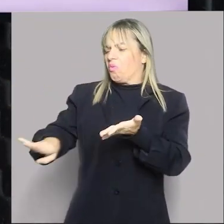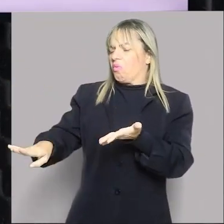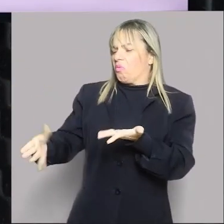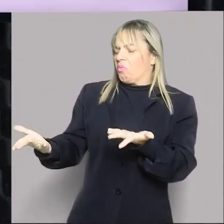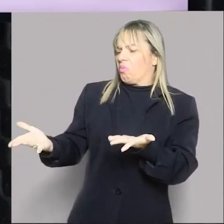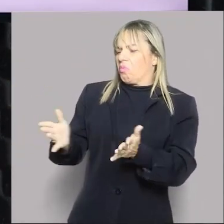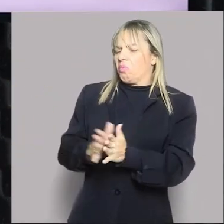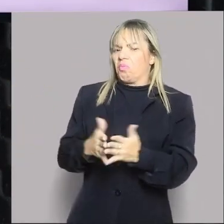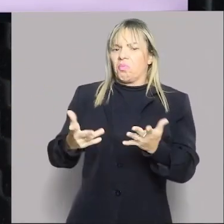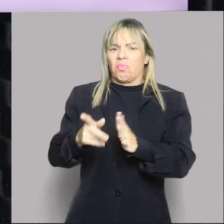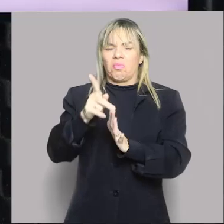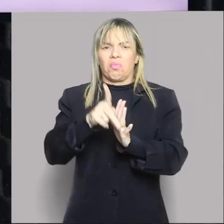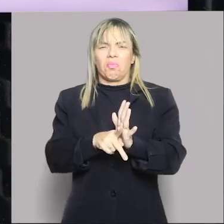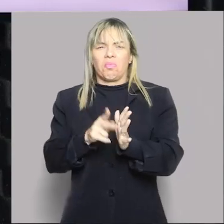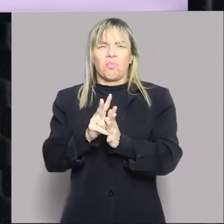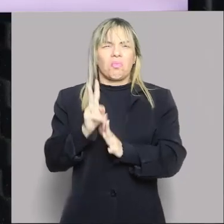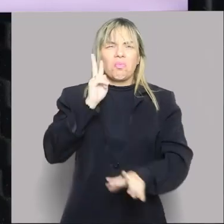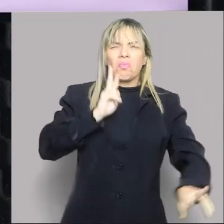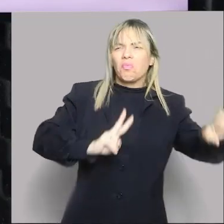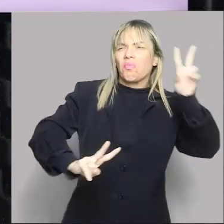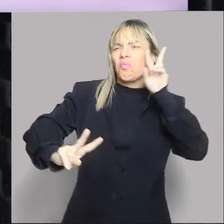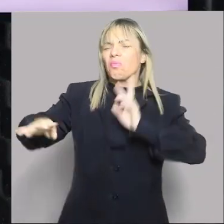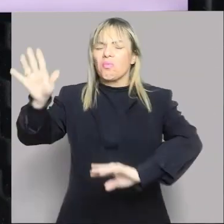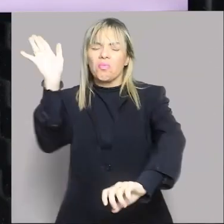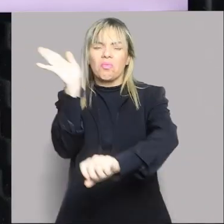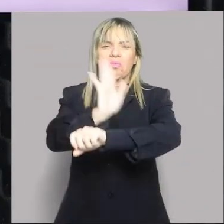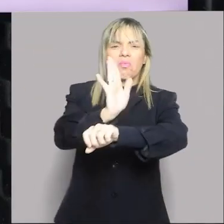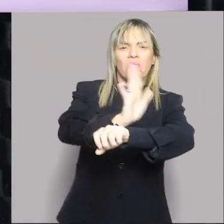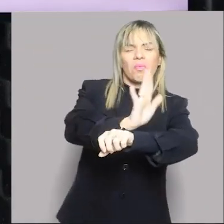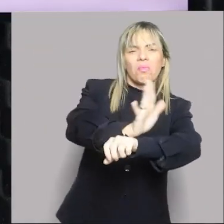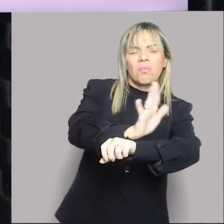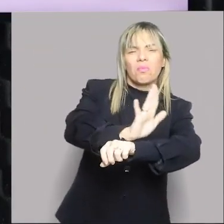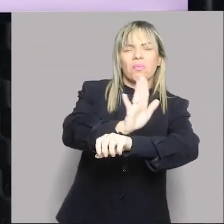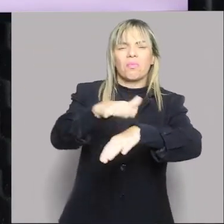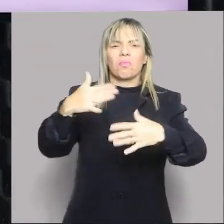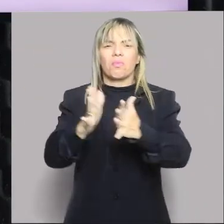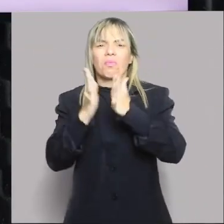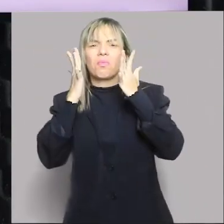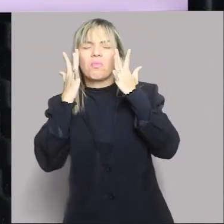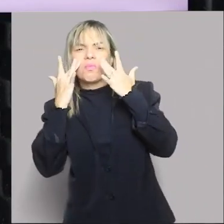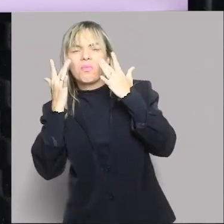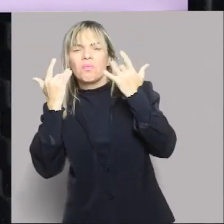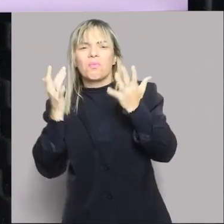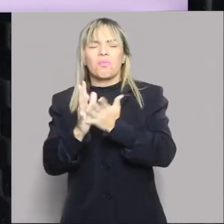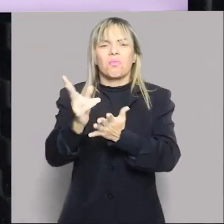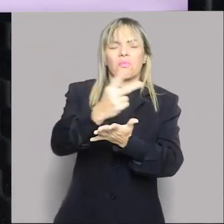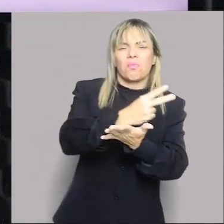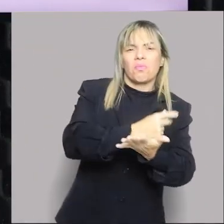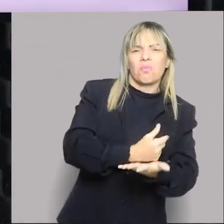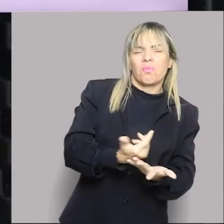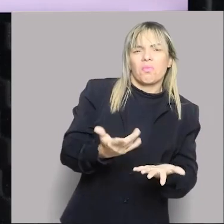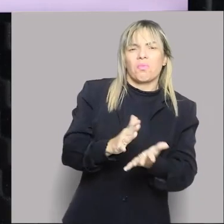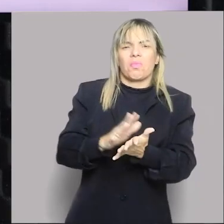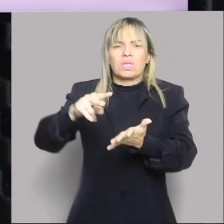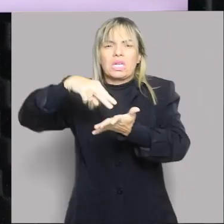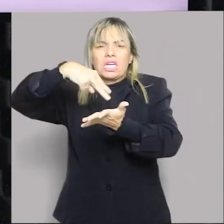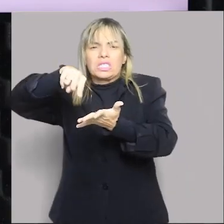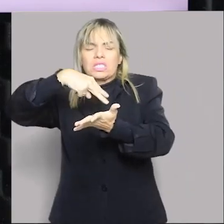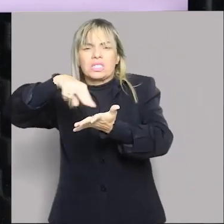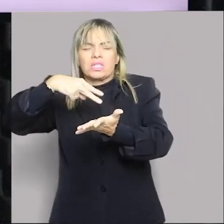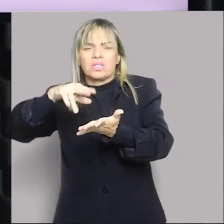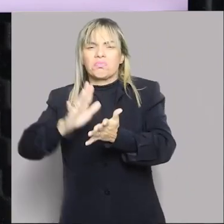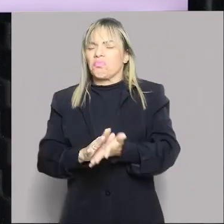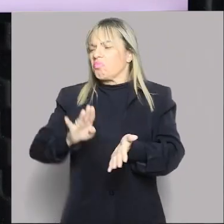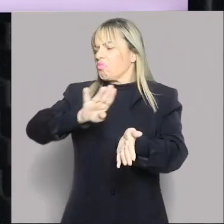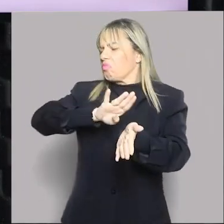a produção audiovisual, cinema, vamos tirar teatro, tirar desenho, tirar dança,